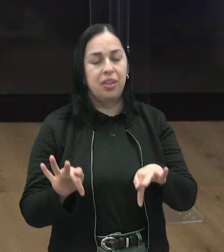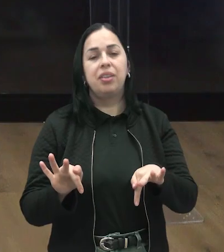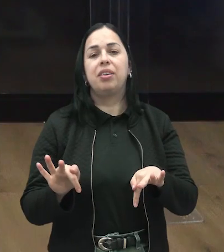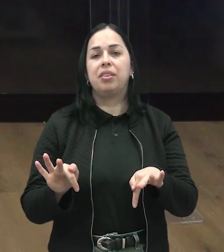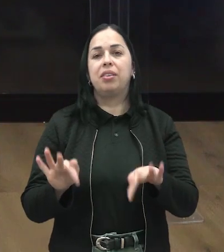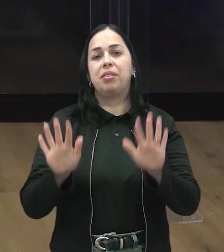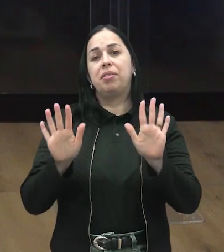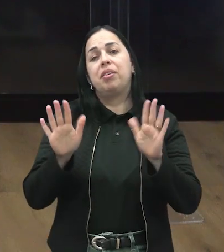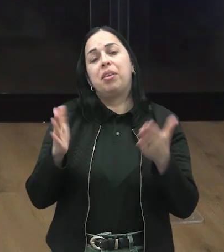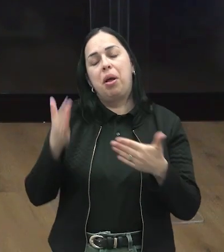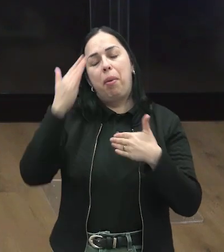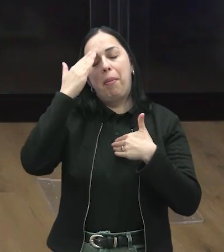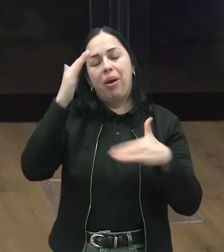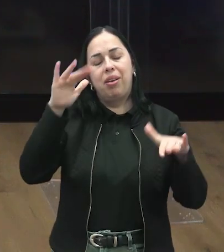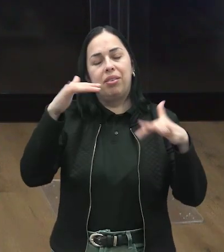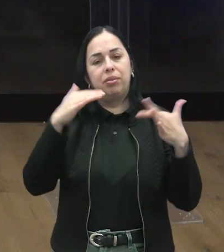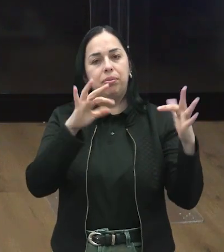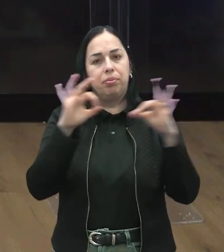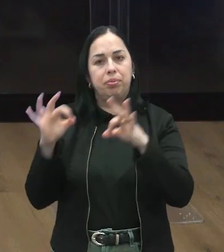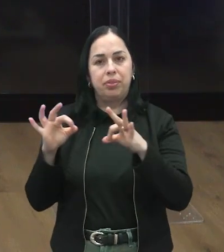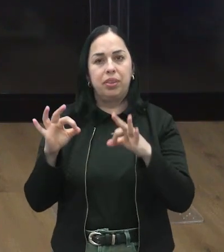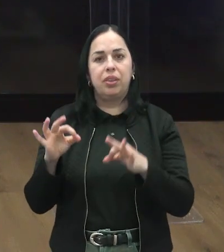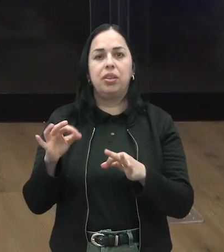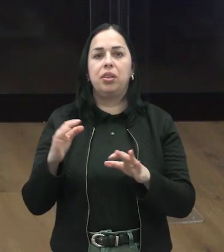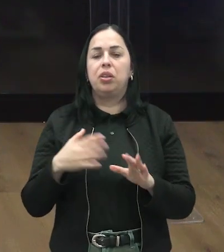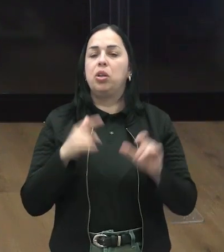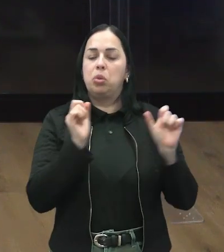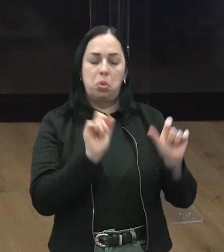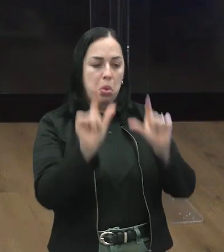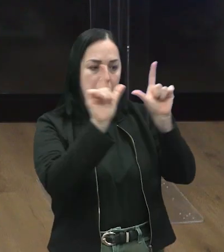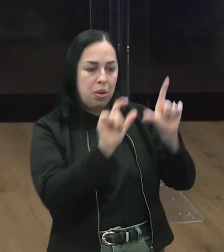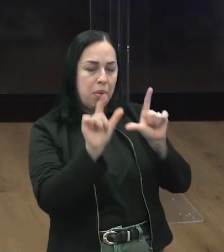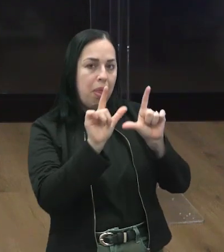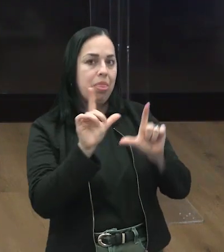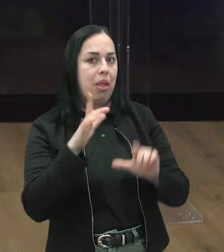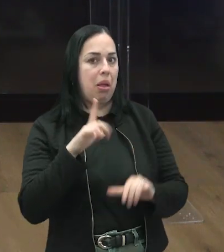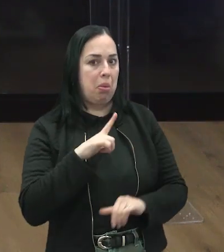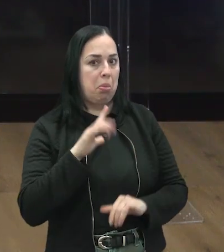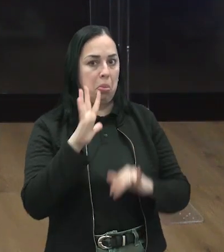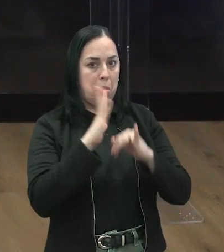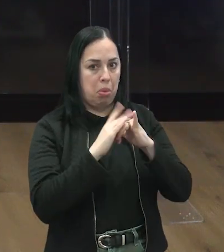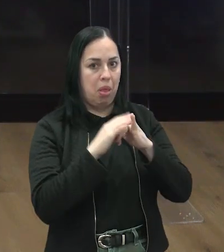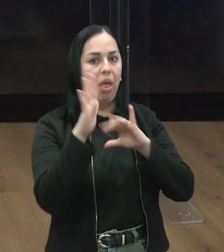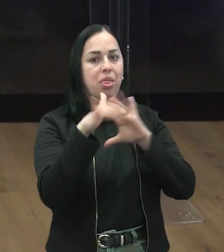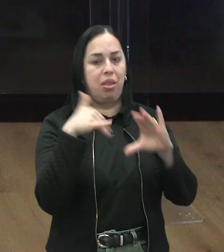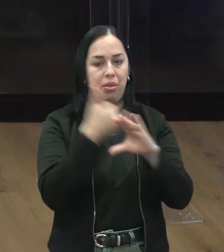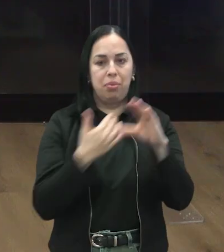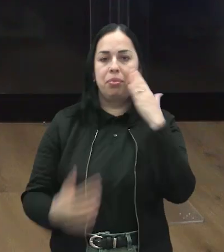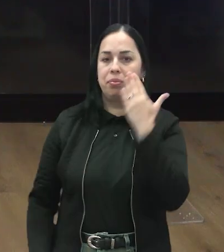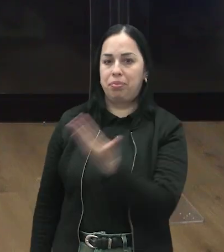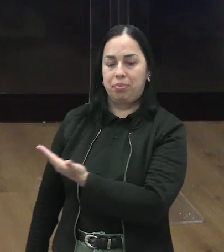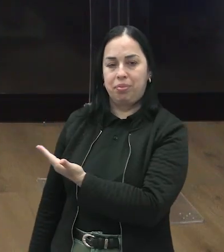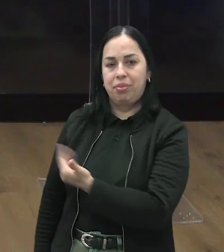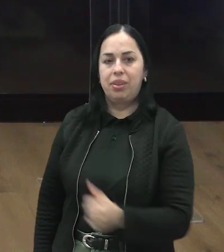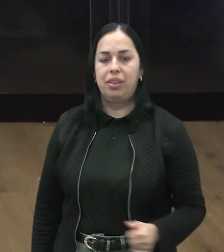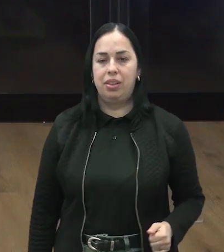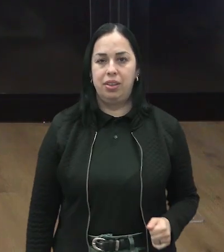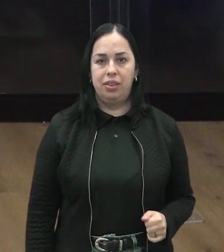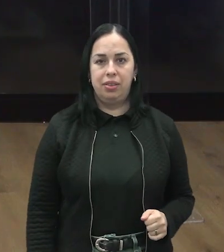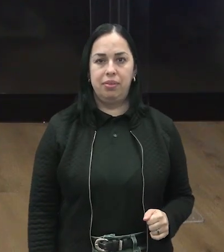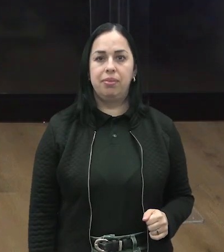desta segunda-feira fica por aqui. Muito obrigada pela companhia. Todo o conteúdo vai ficar disponível também lá no nosso canal do YouTube, TV